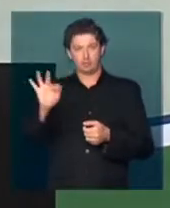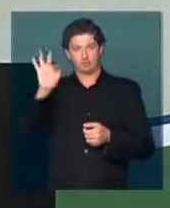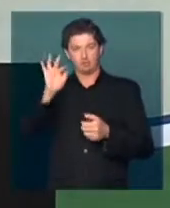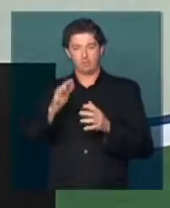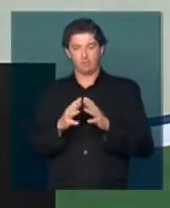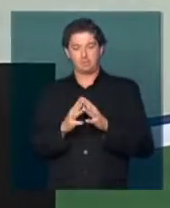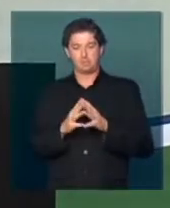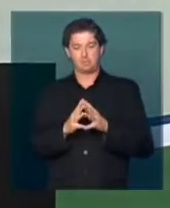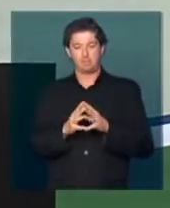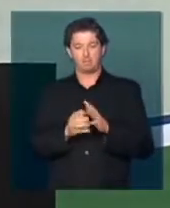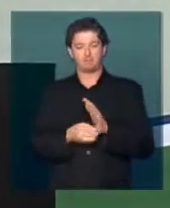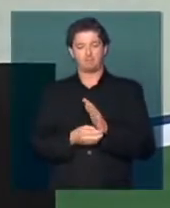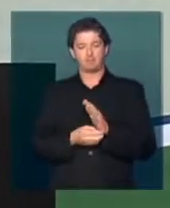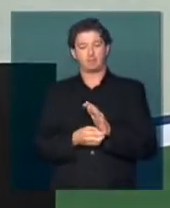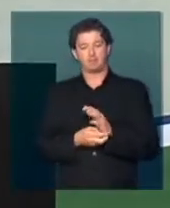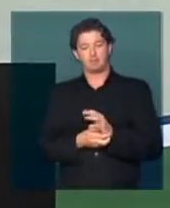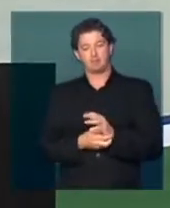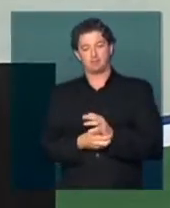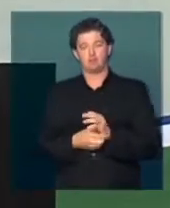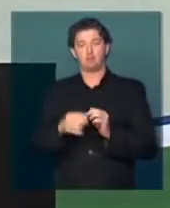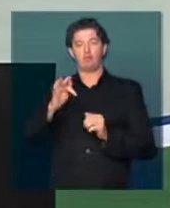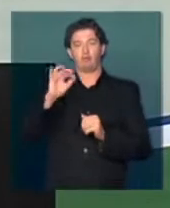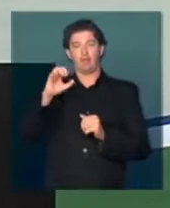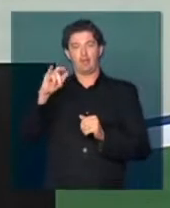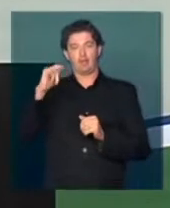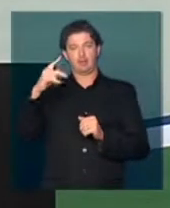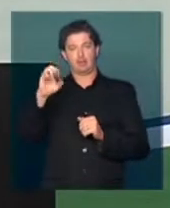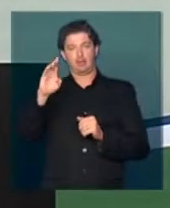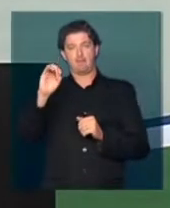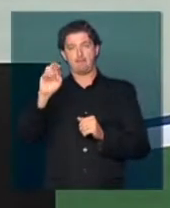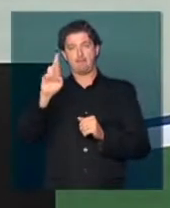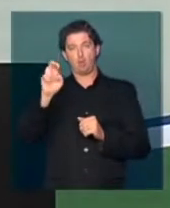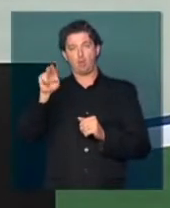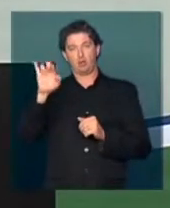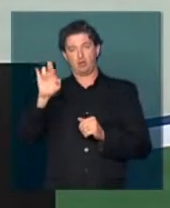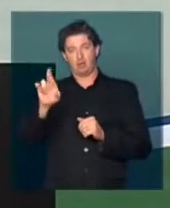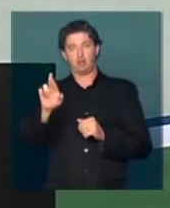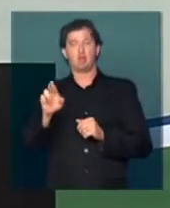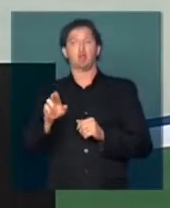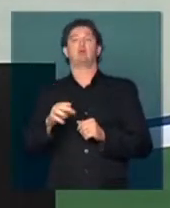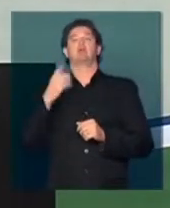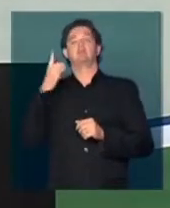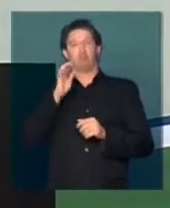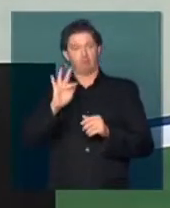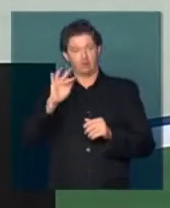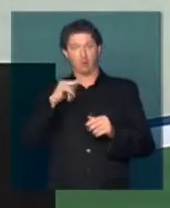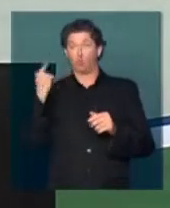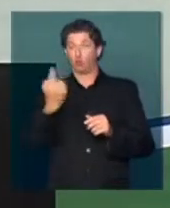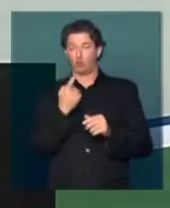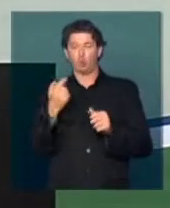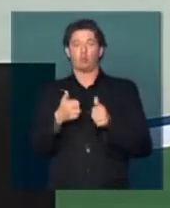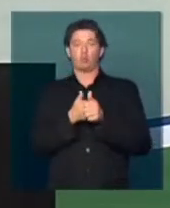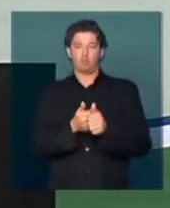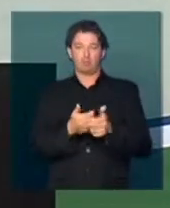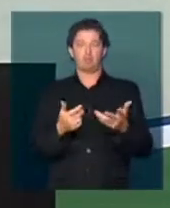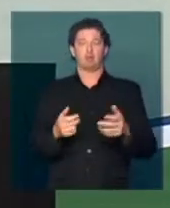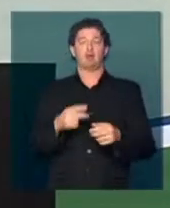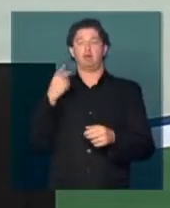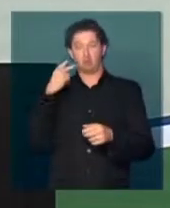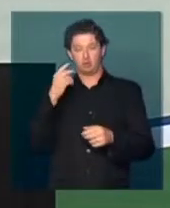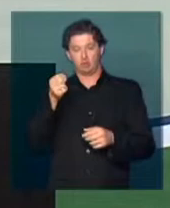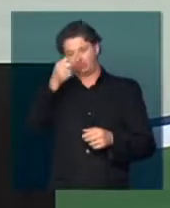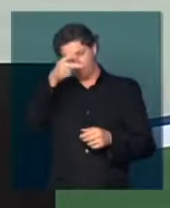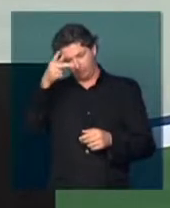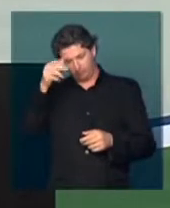federais, nosso querido Felipe Bonier, em seu nome, todos os deputados federais que acompanham a comitiva, os vereadores, nosso